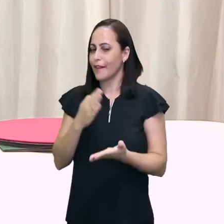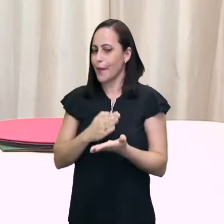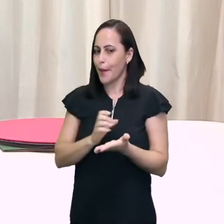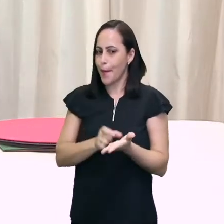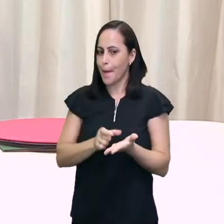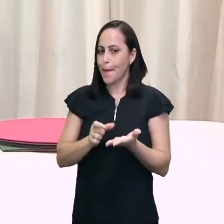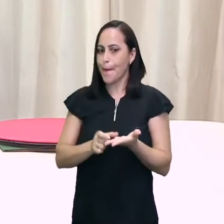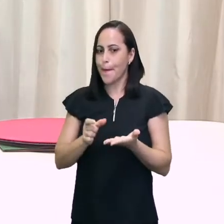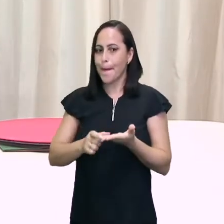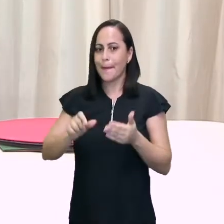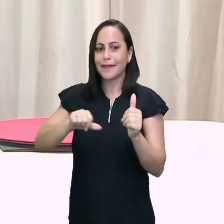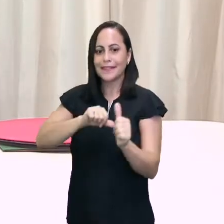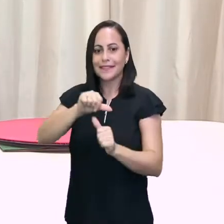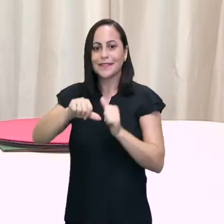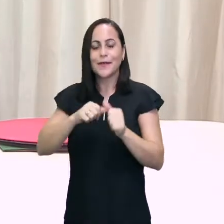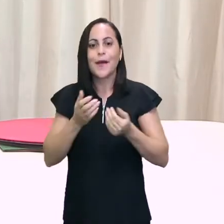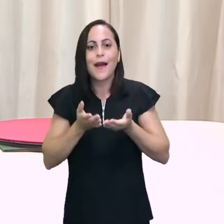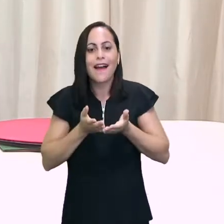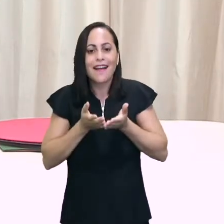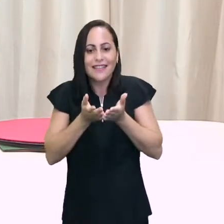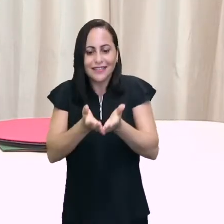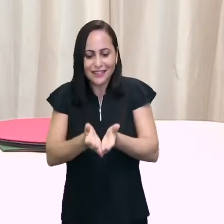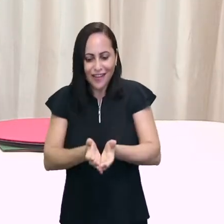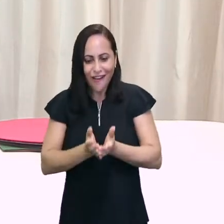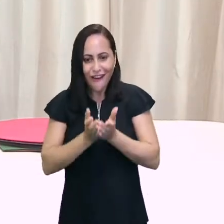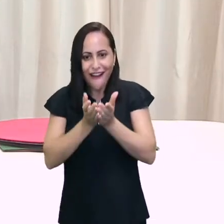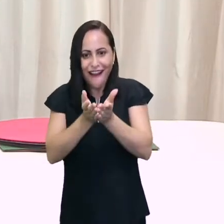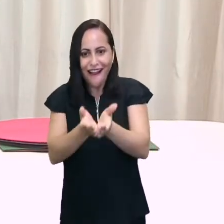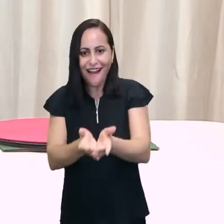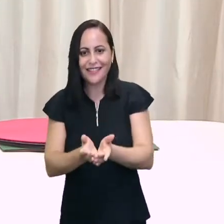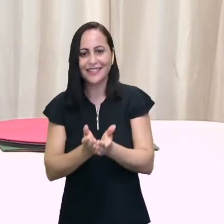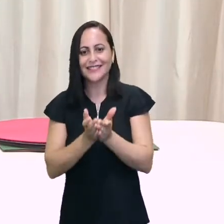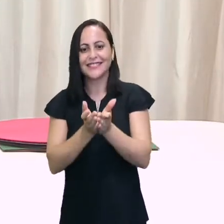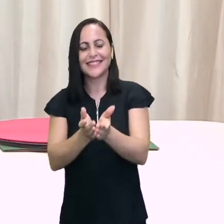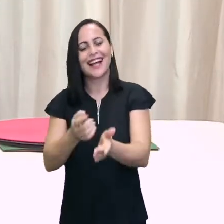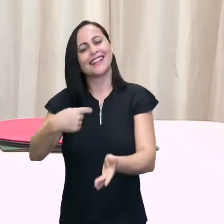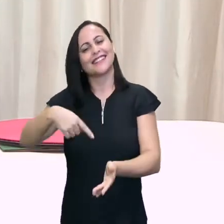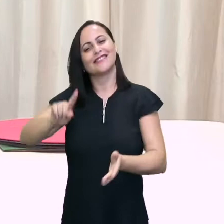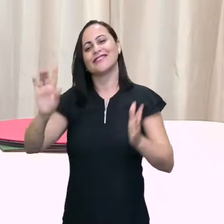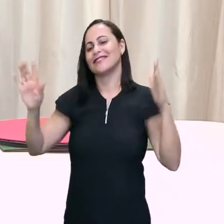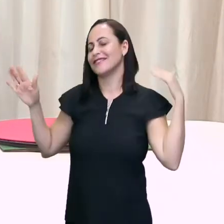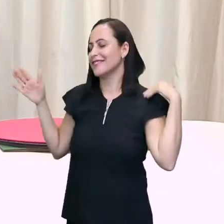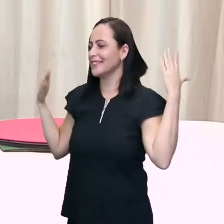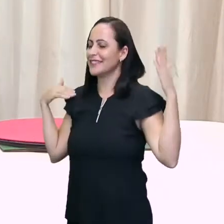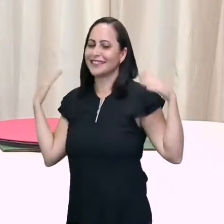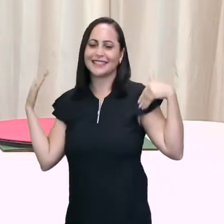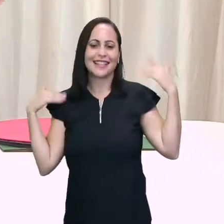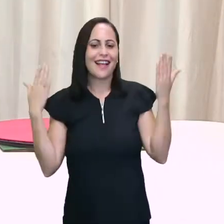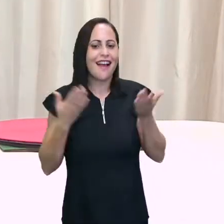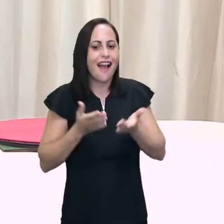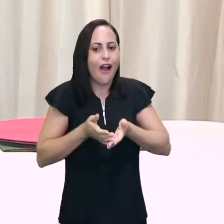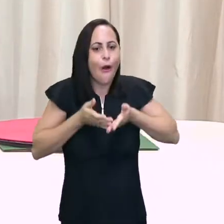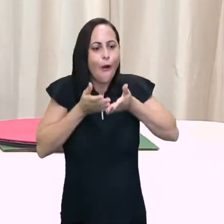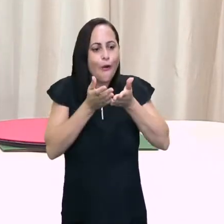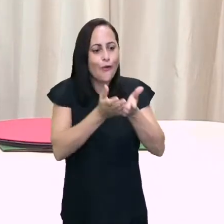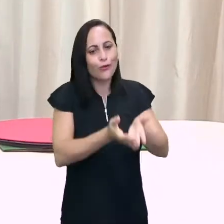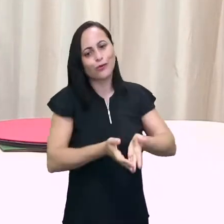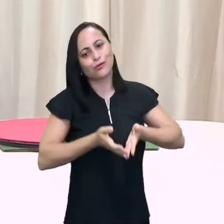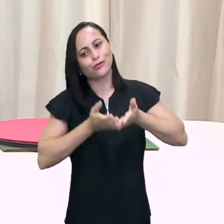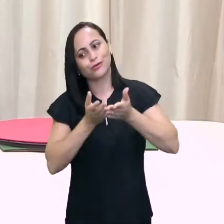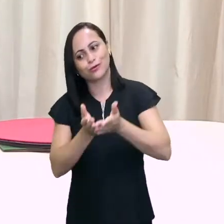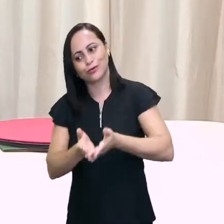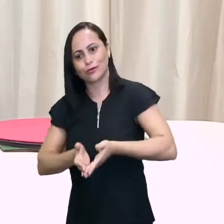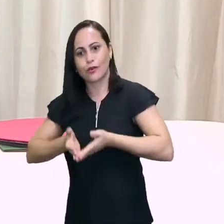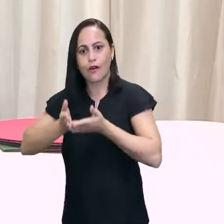se transformaram em um barco e navegaram, navegaram pelo mar.